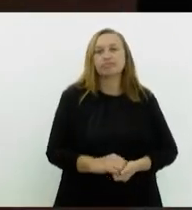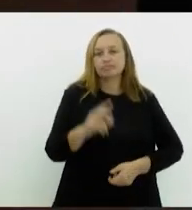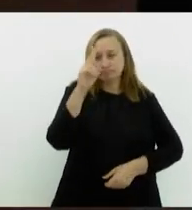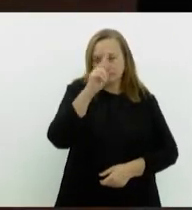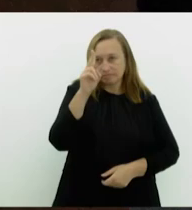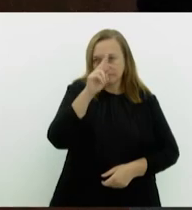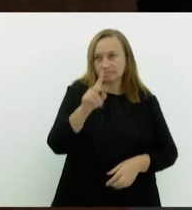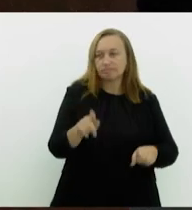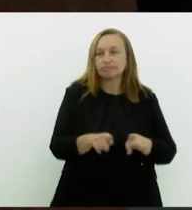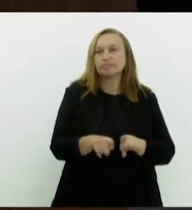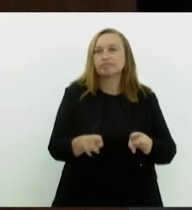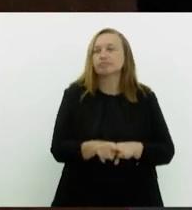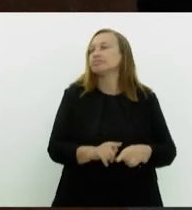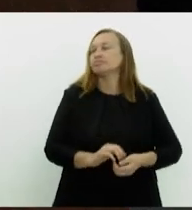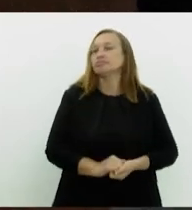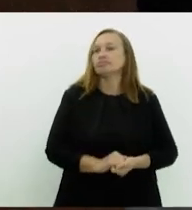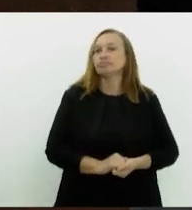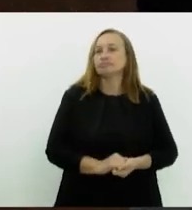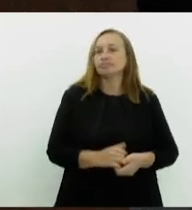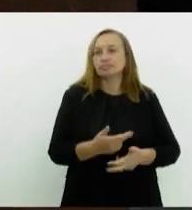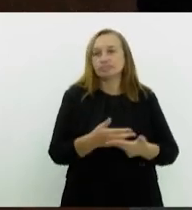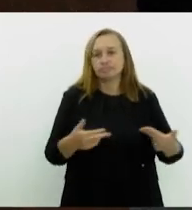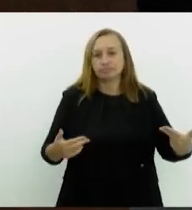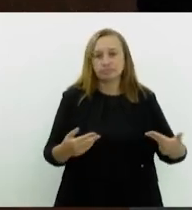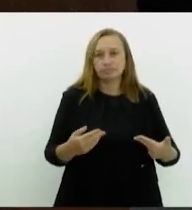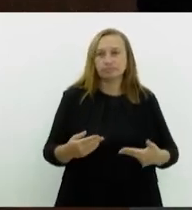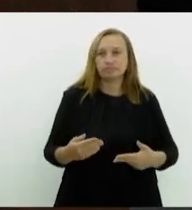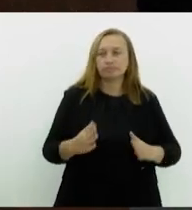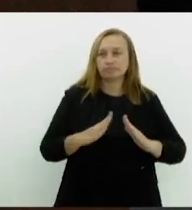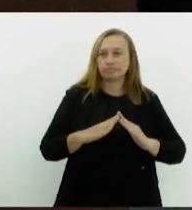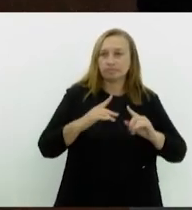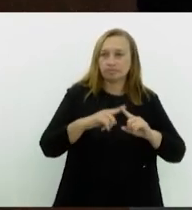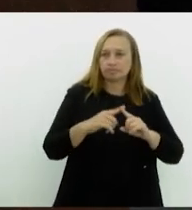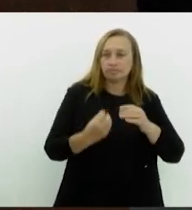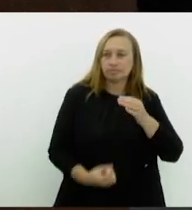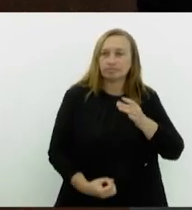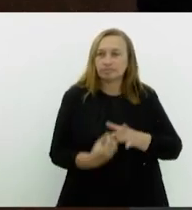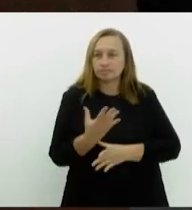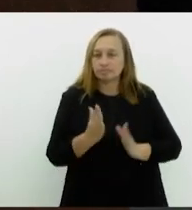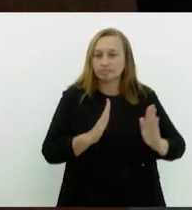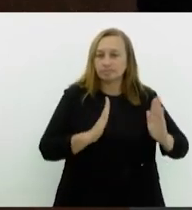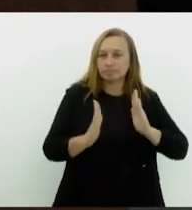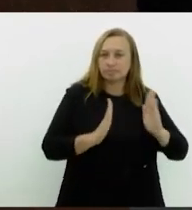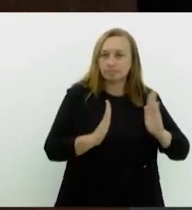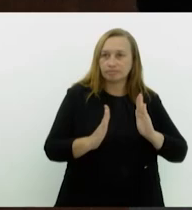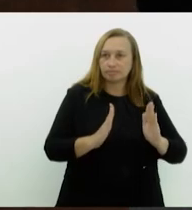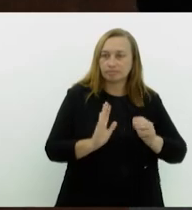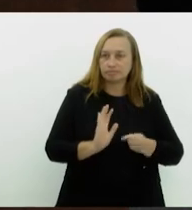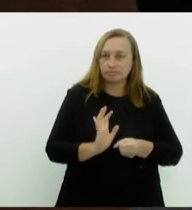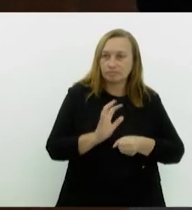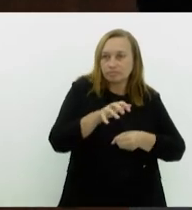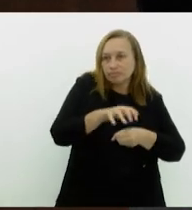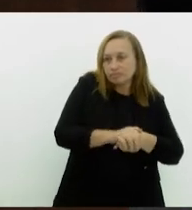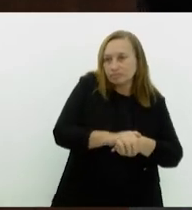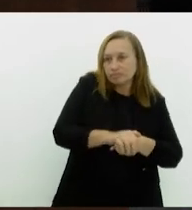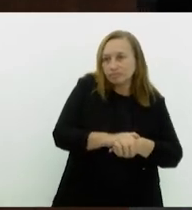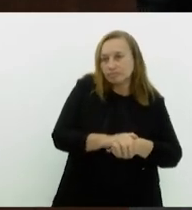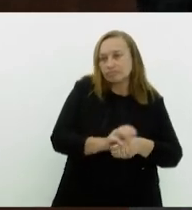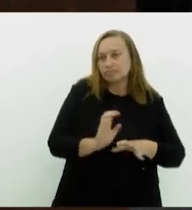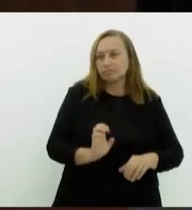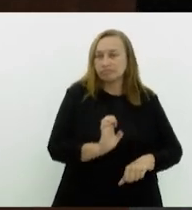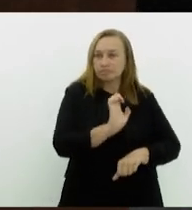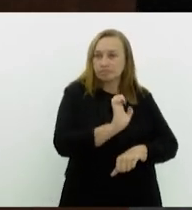Lembrando que muitas dessas igrejas foram construídas ainda no período colonial, quando o Estado